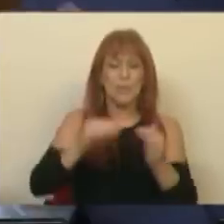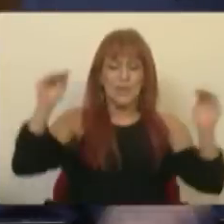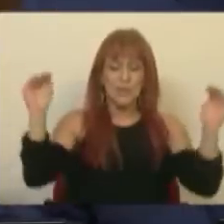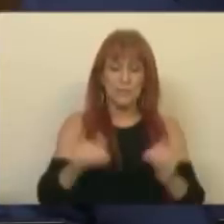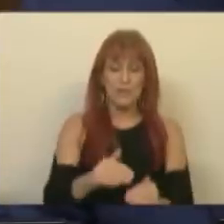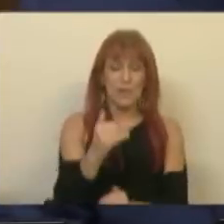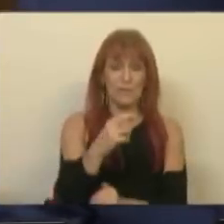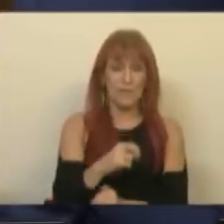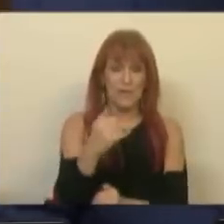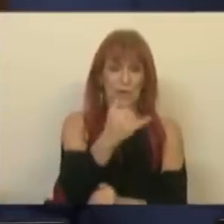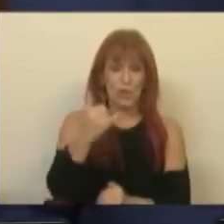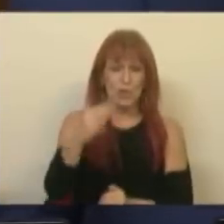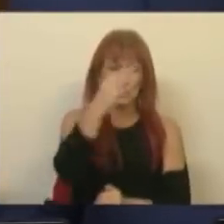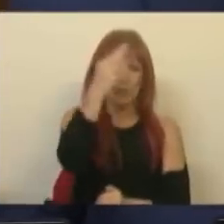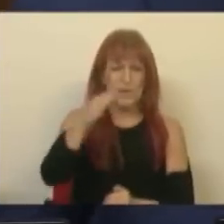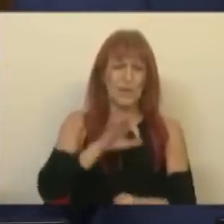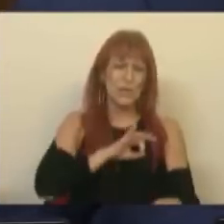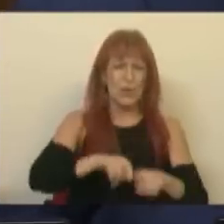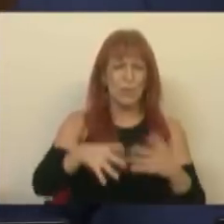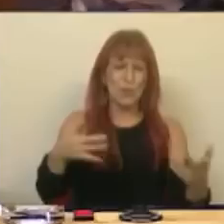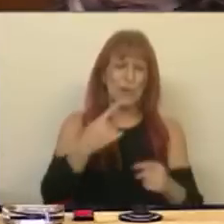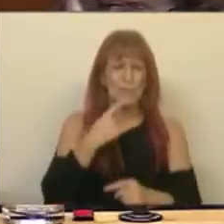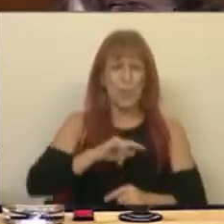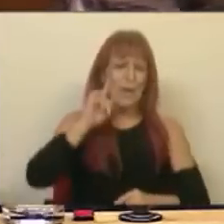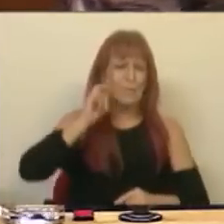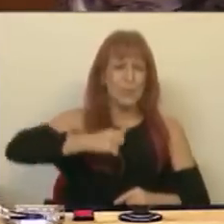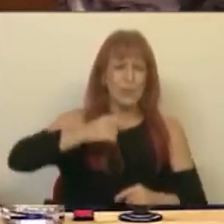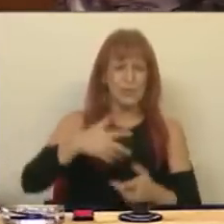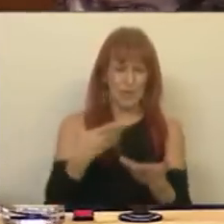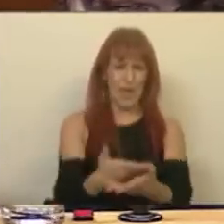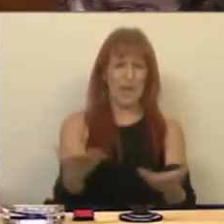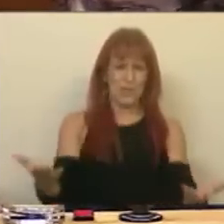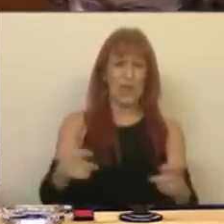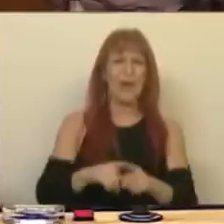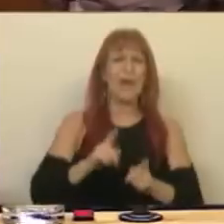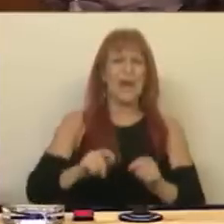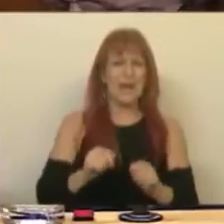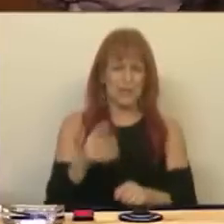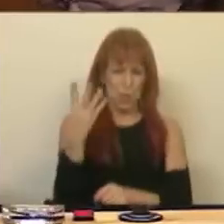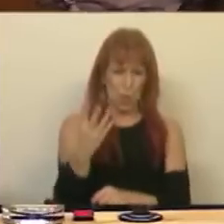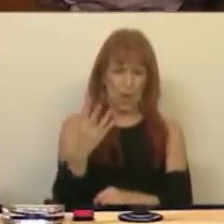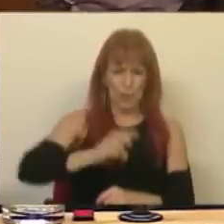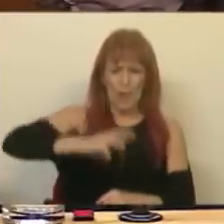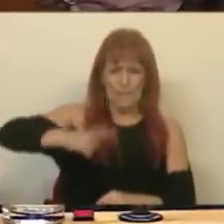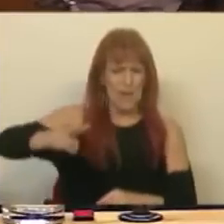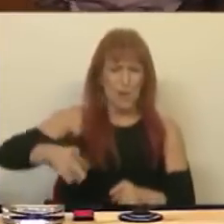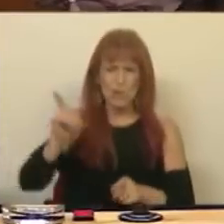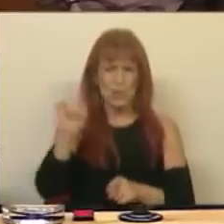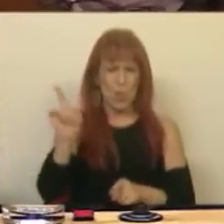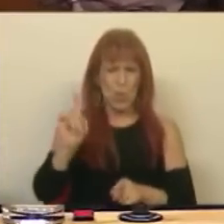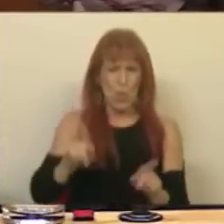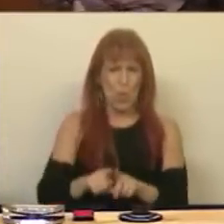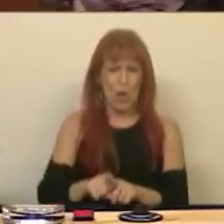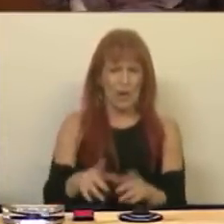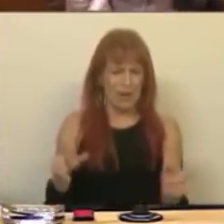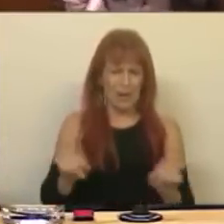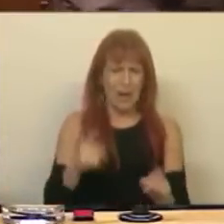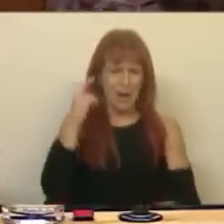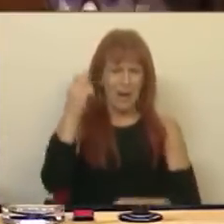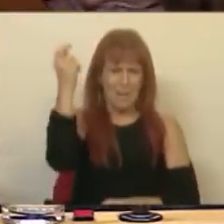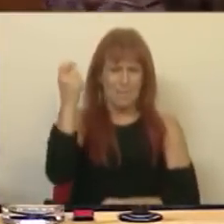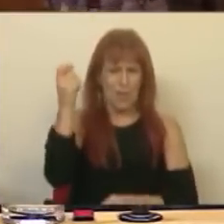para 23% é que senhor Deputado é muito importante Isto é que esses quatro milhões não tem sequer em conta